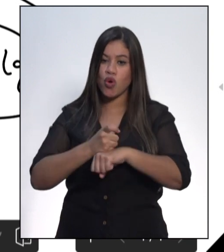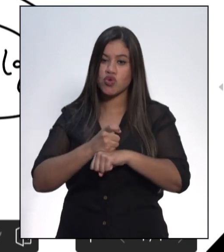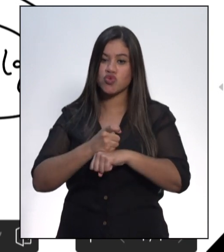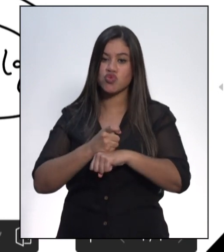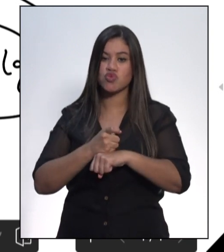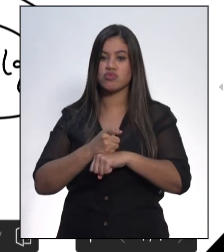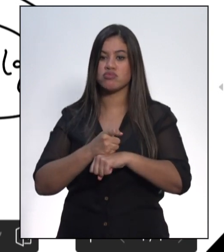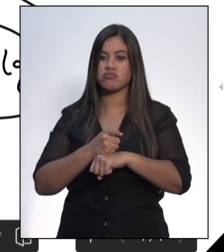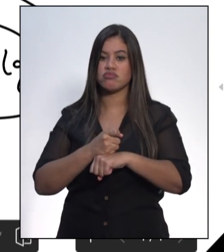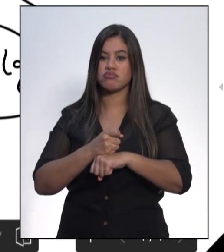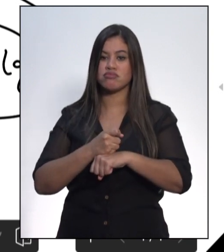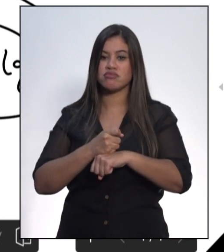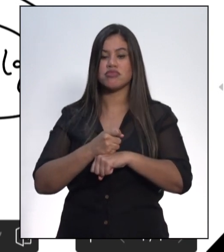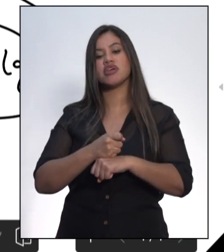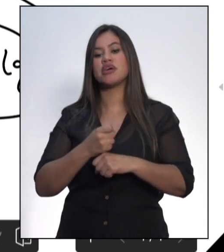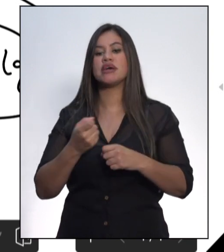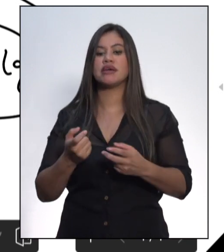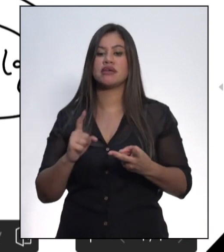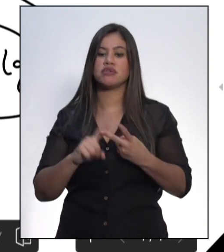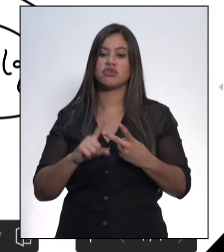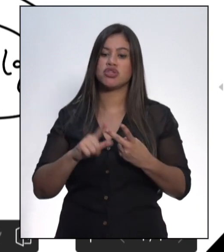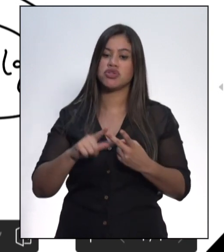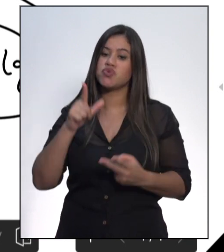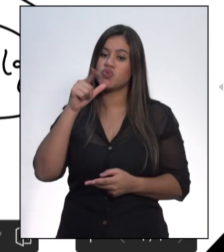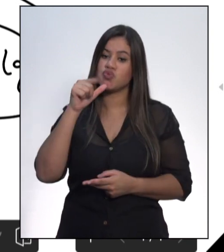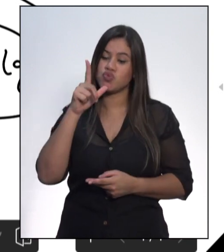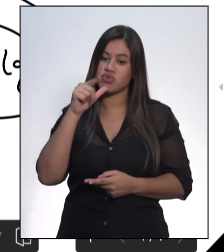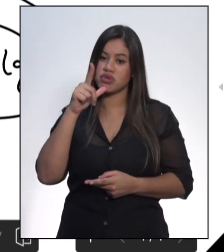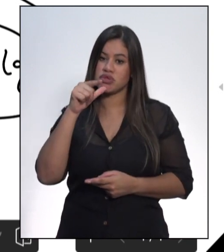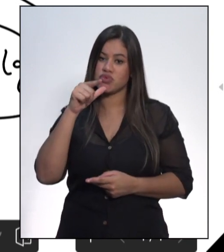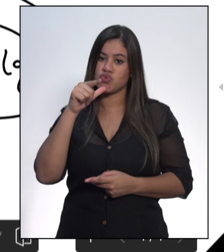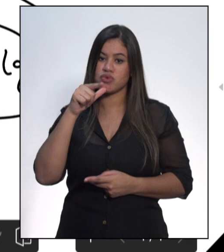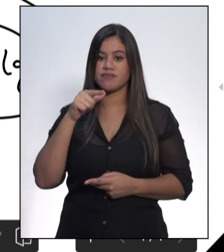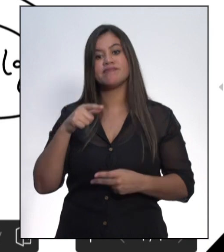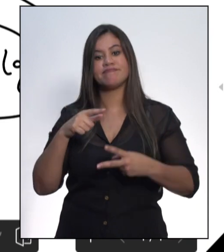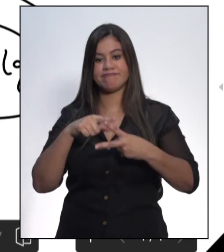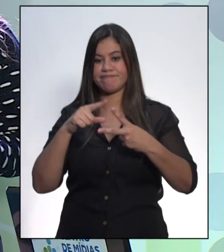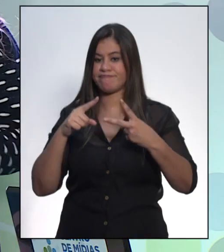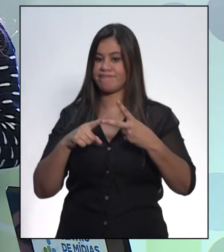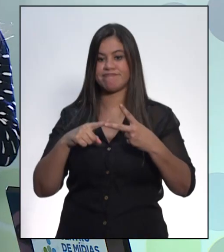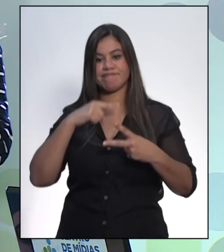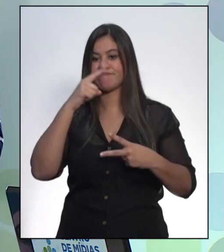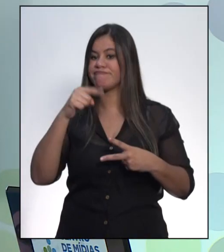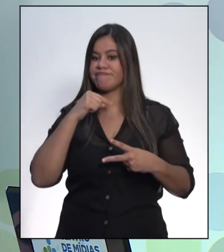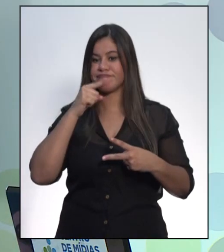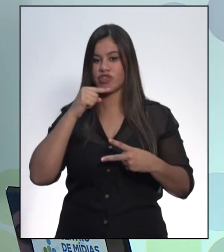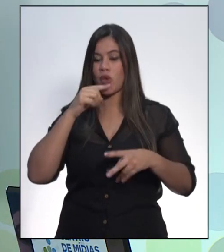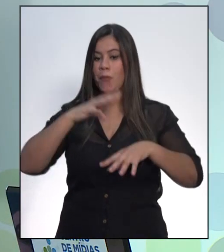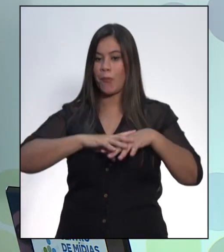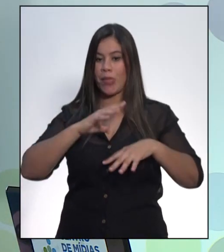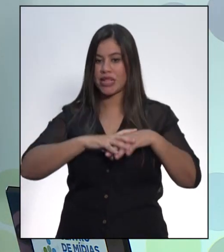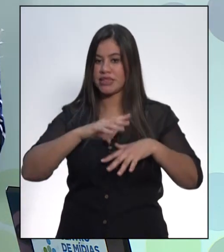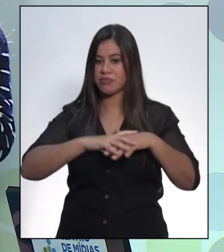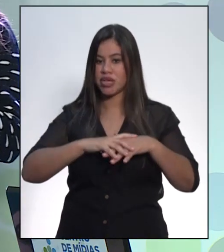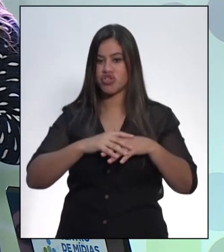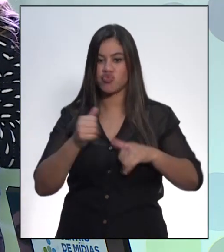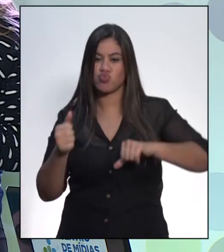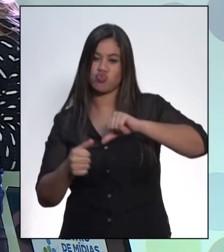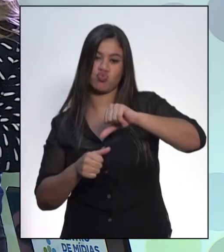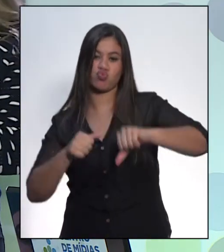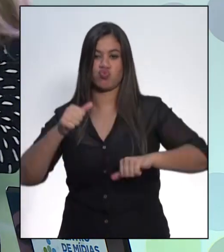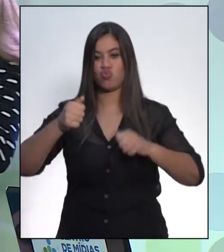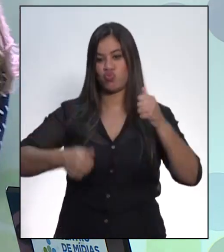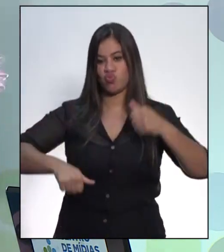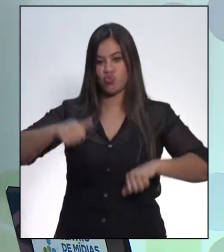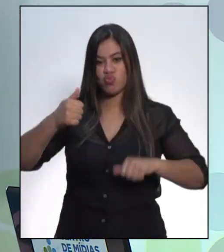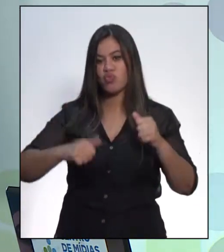estado... E substâncias no estado líquido. Então, líquidos puros não entram. Então, se aparecer na reação alguém